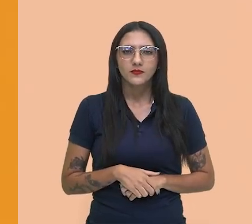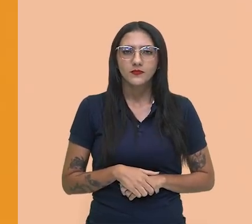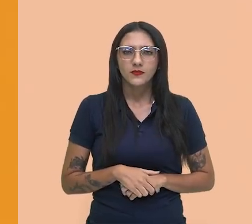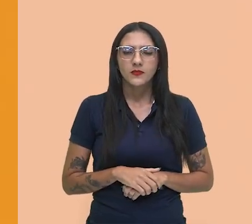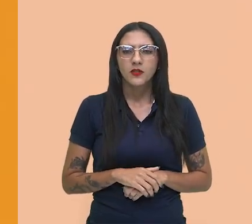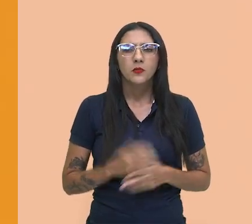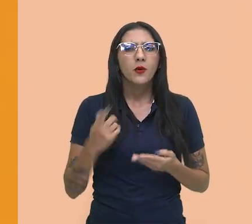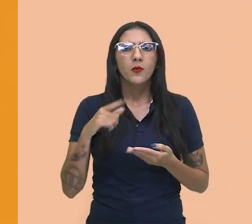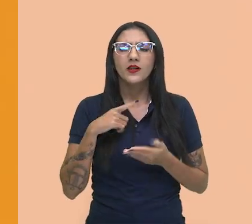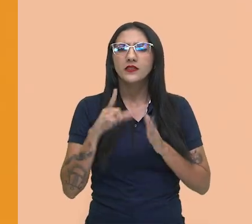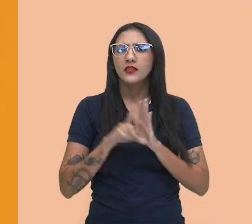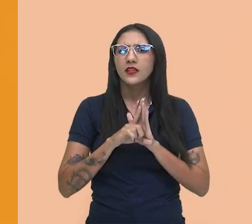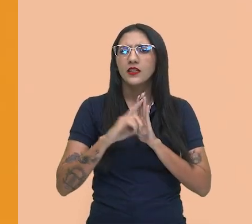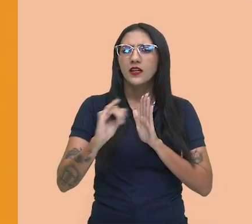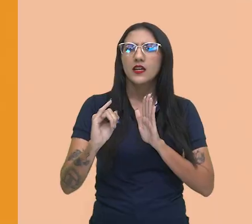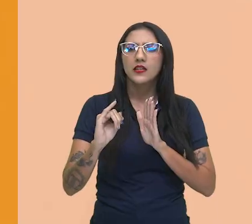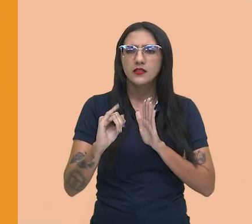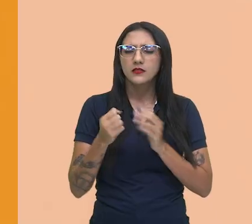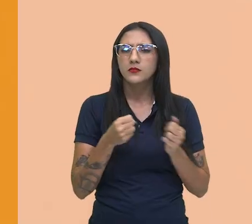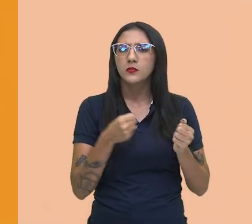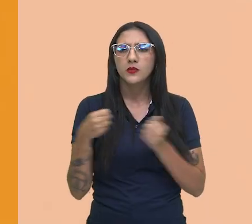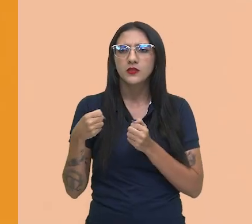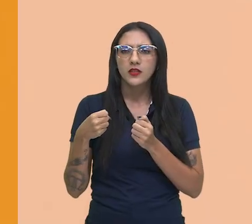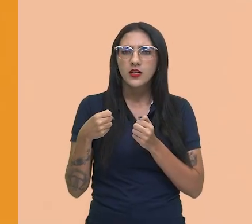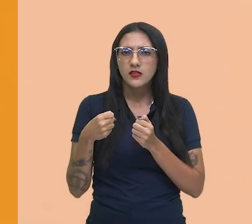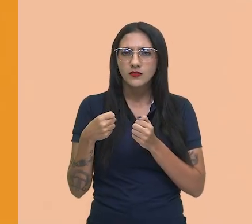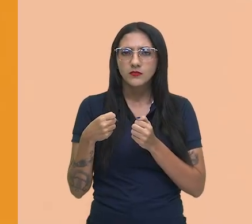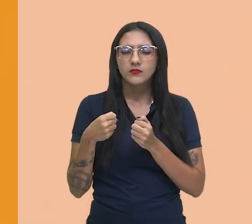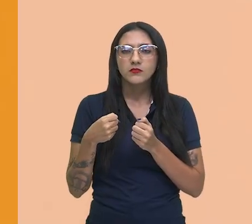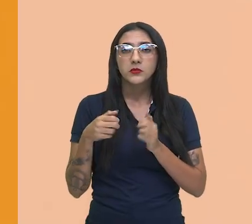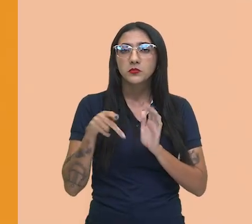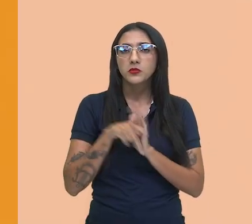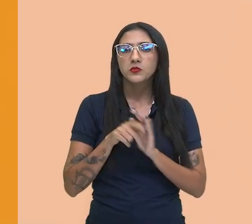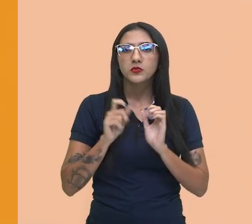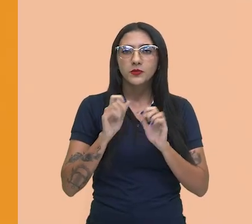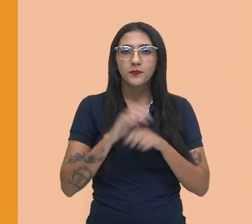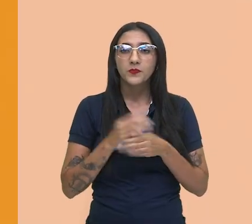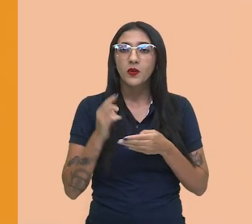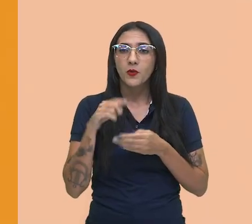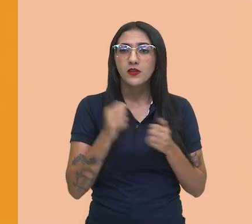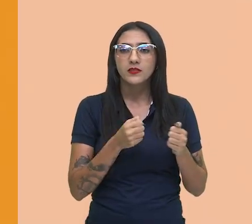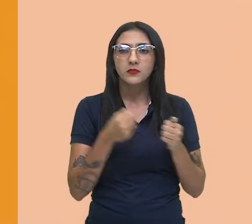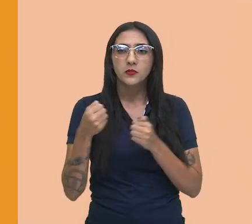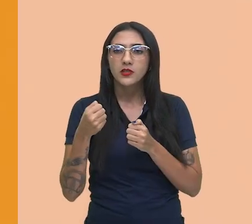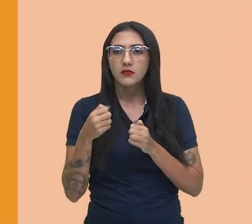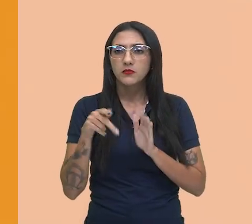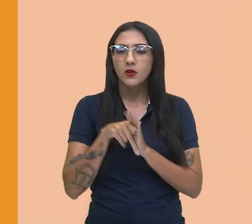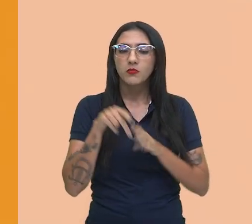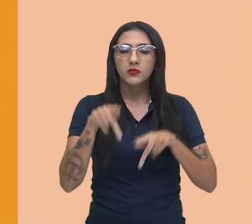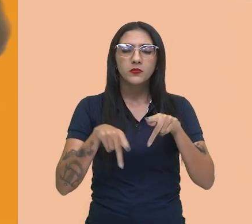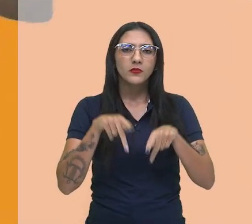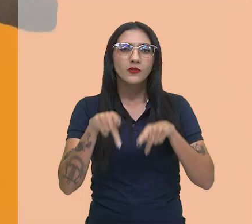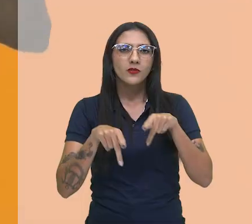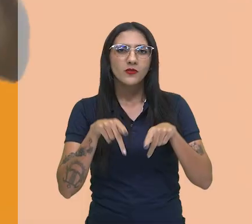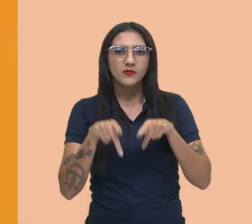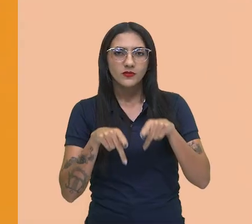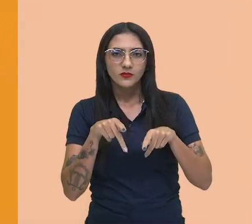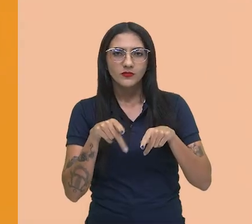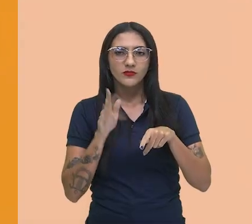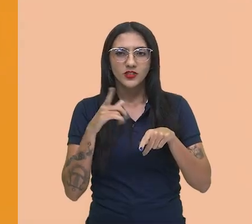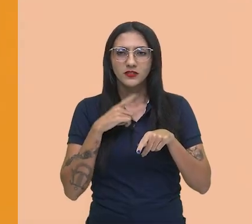essa legitimidade que me dá desse poder? Justamente por quê? Porque esse poder quem vai me dar é o povo. Já